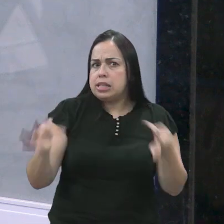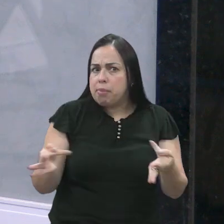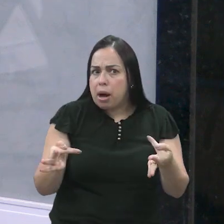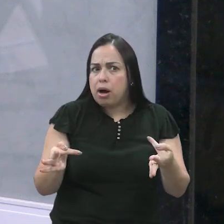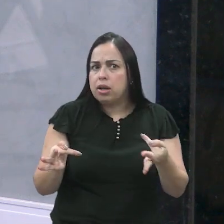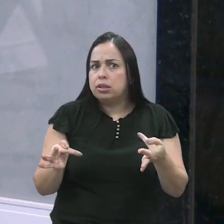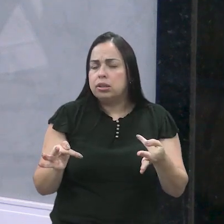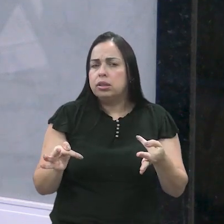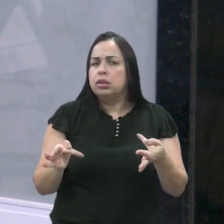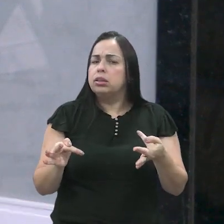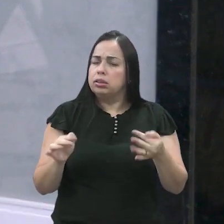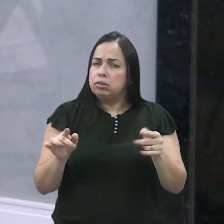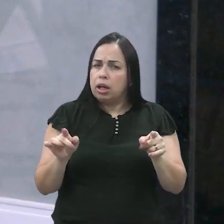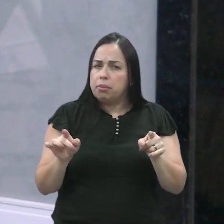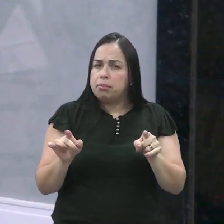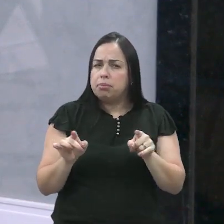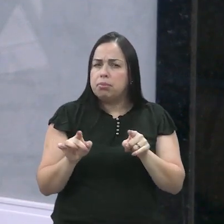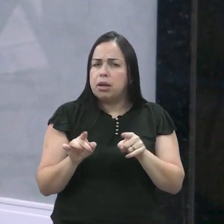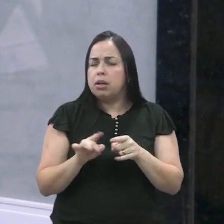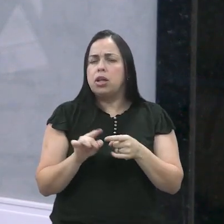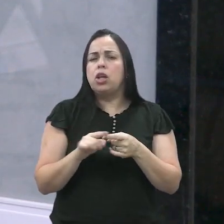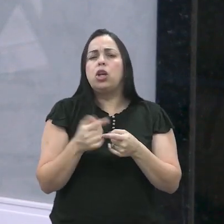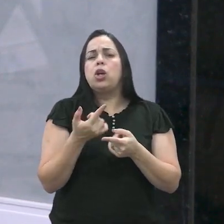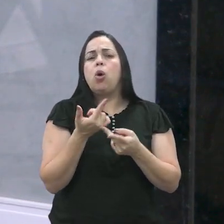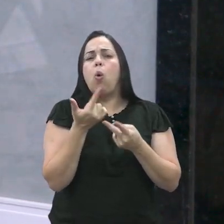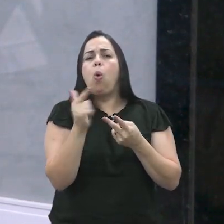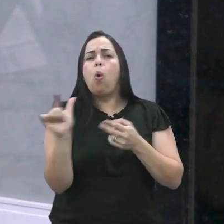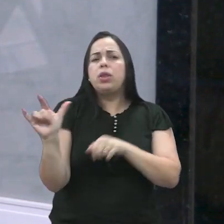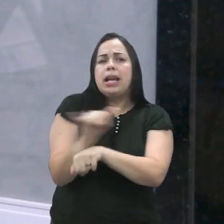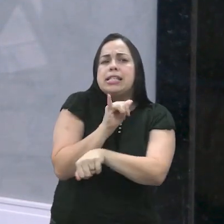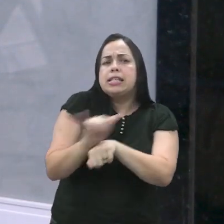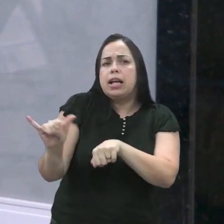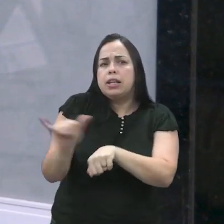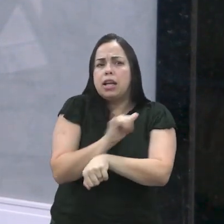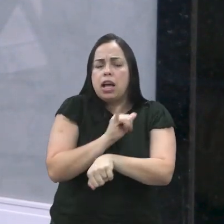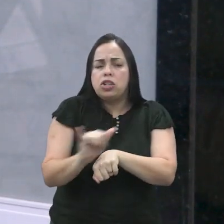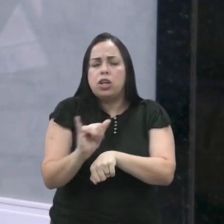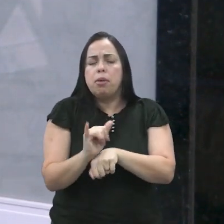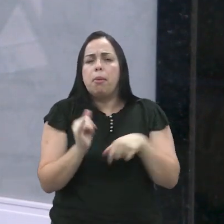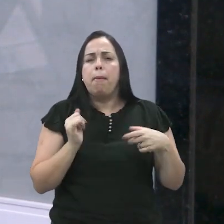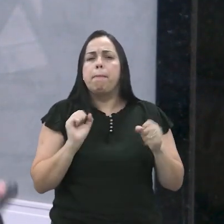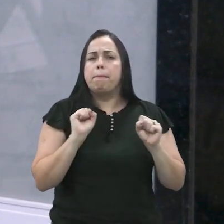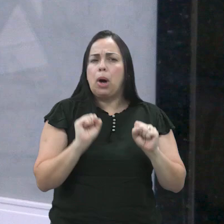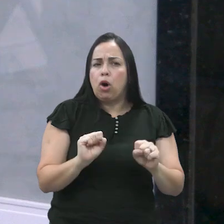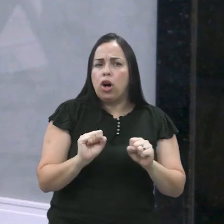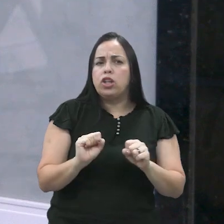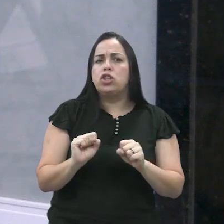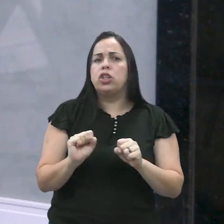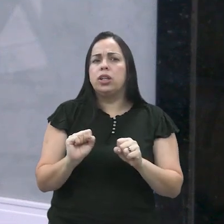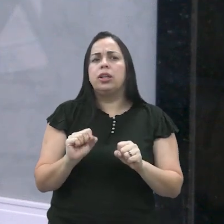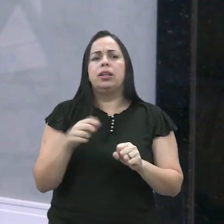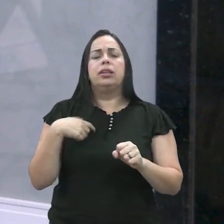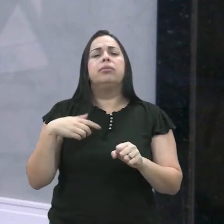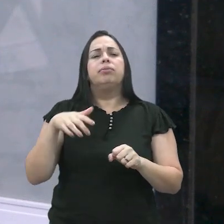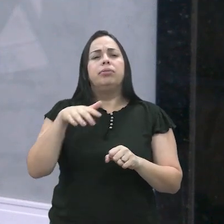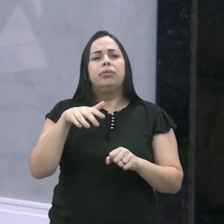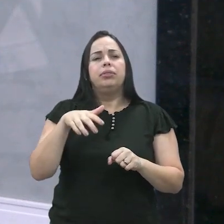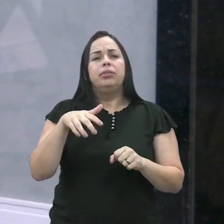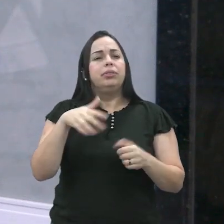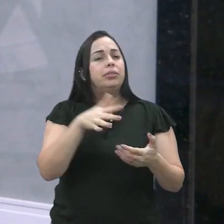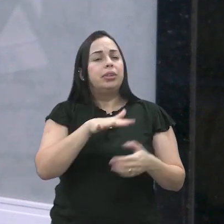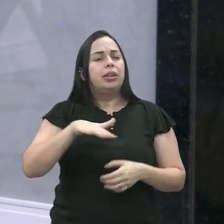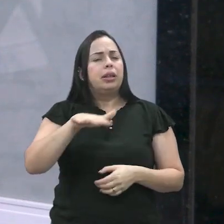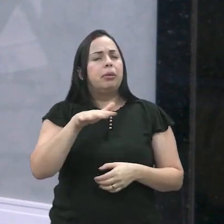isso já faz parte dessa questão também? E de que outras formas você enxerga o trabalho como vereador da Câmara de